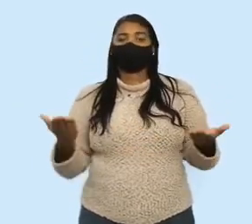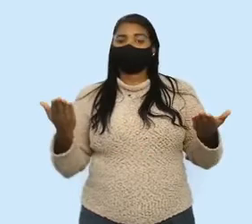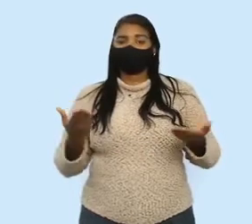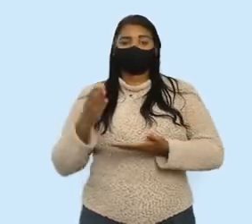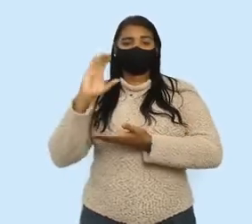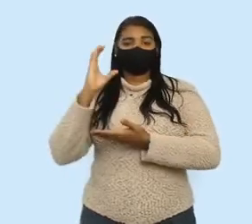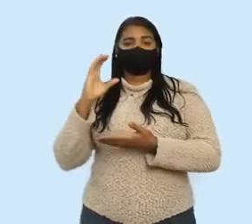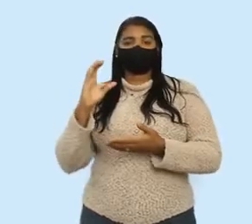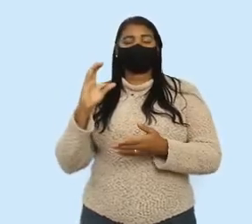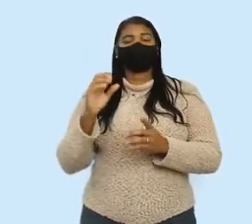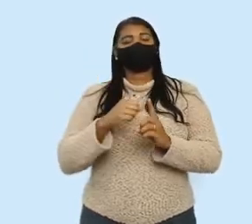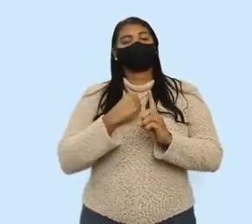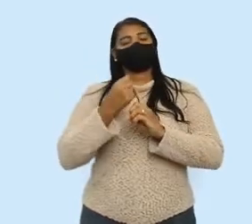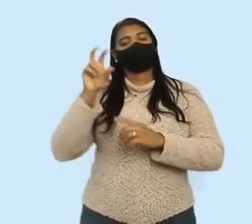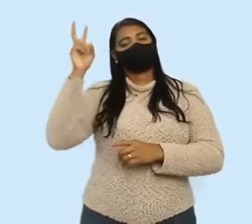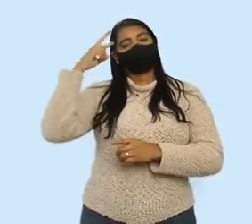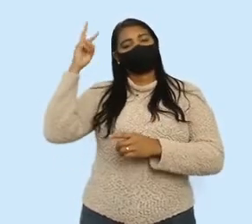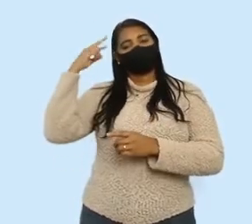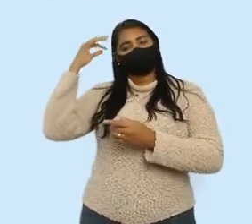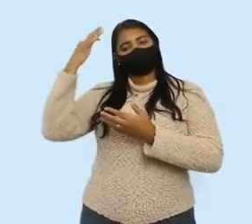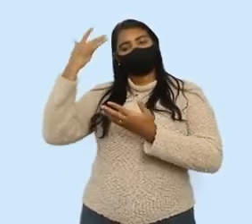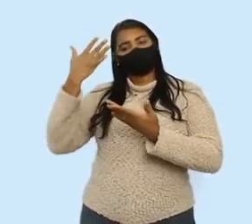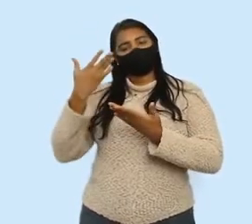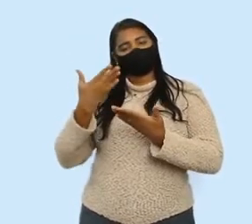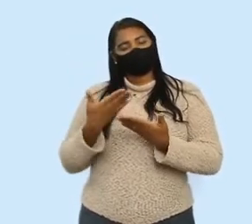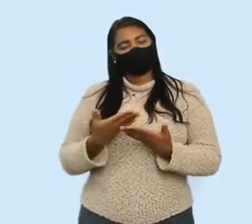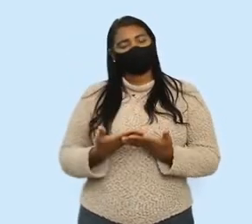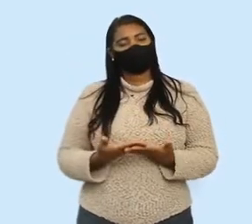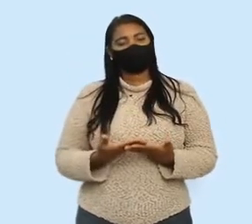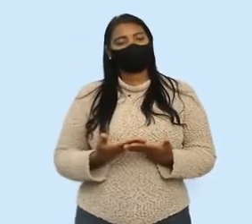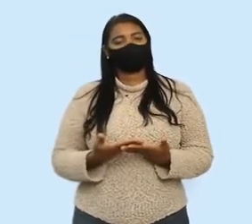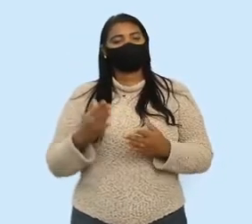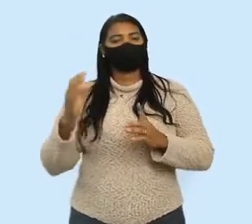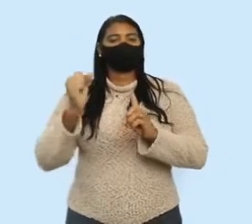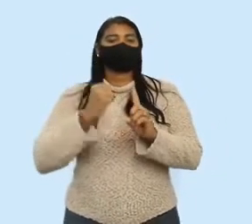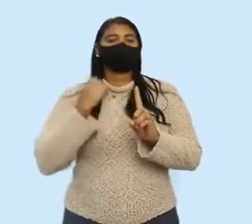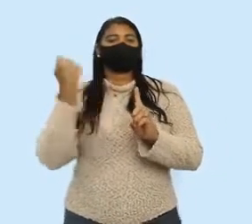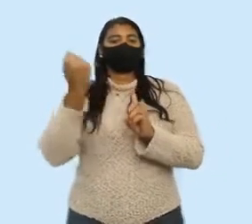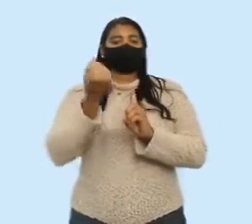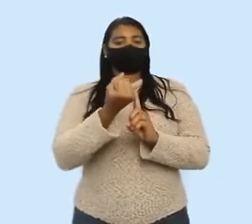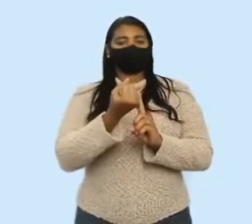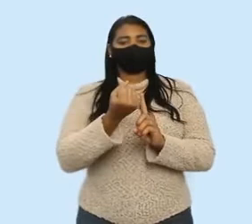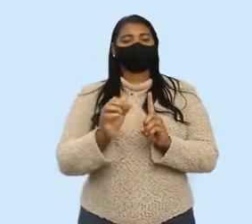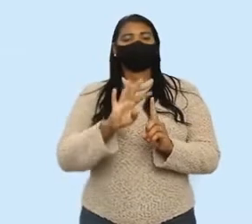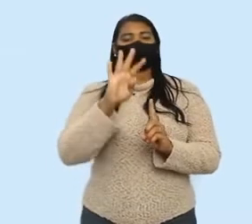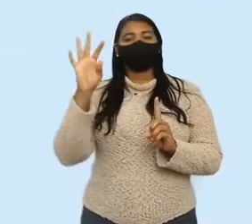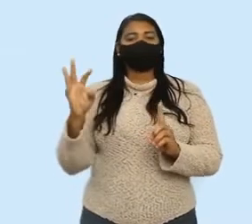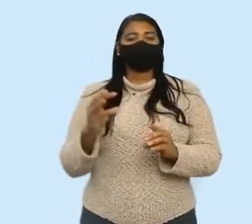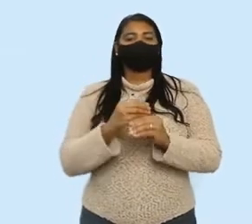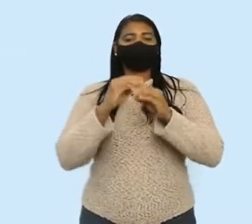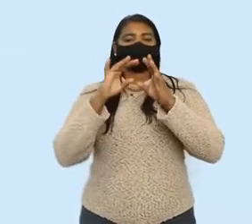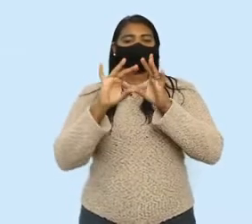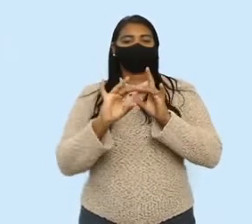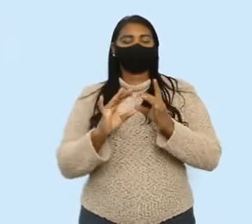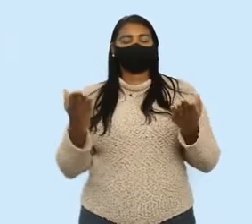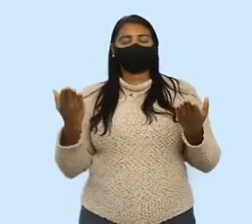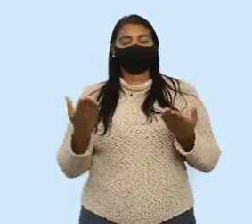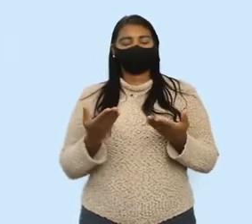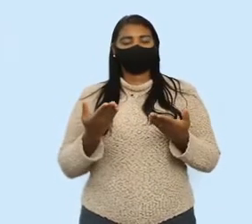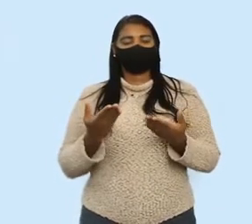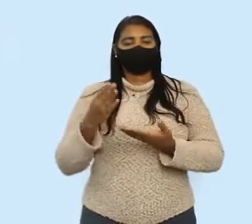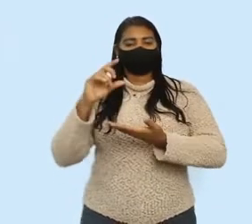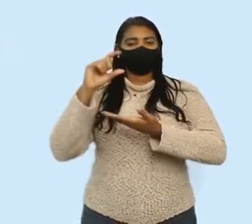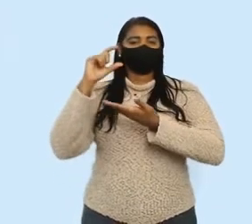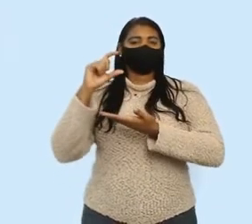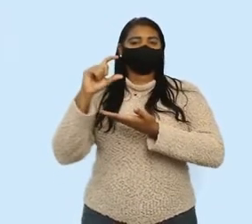ciências sociais e da história, né, como uma ciência da sociedade, a gente vai ter a origem da